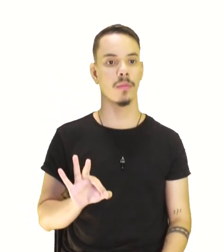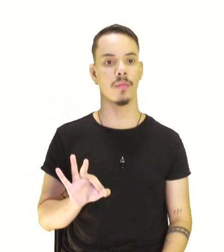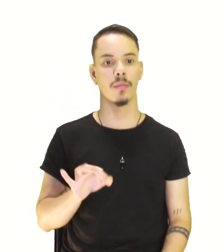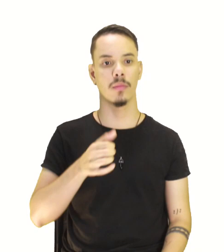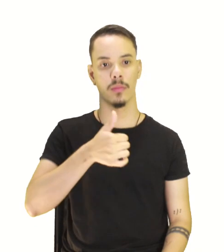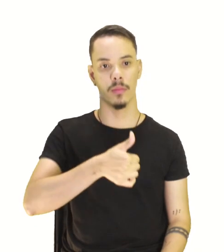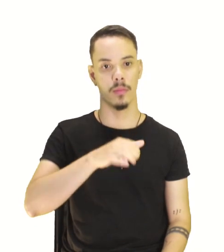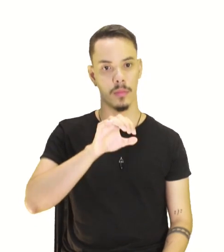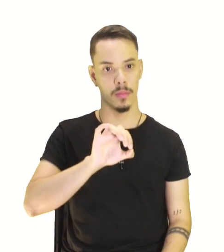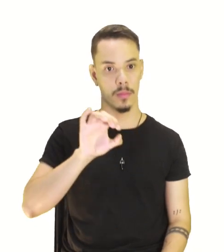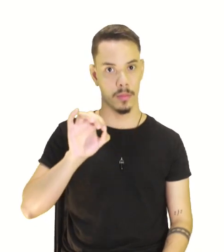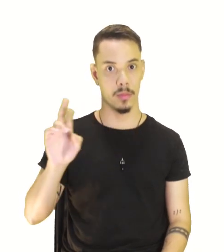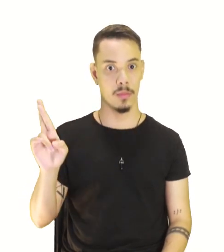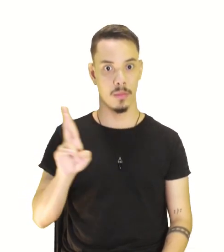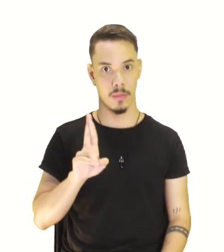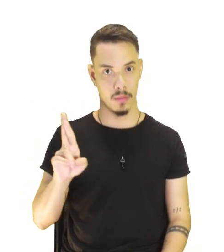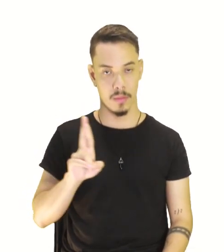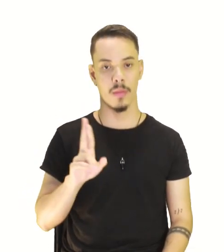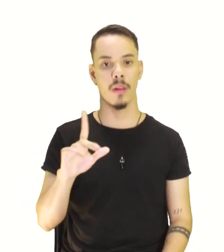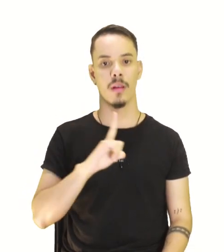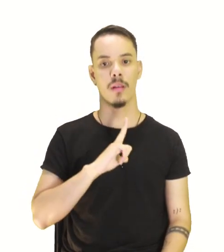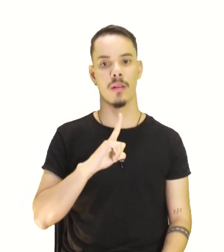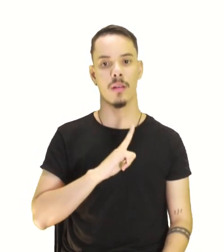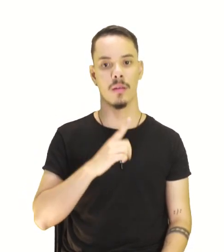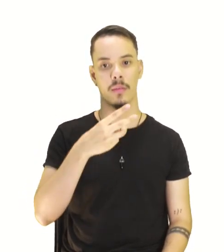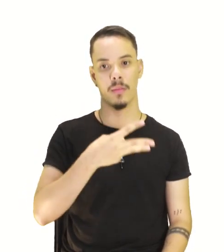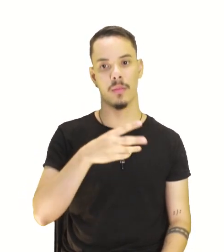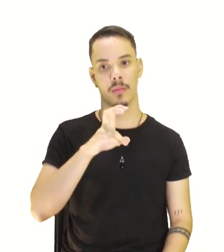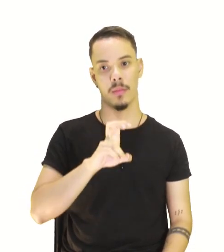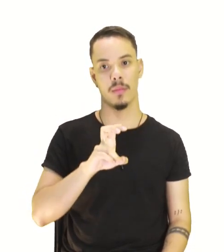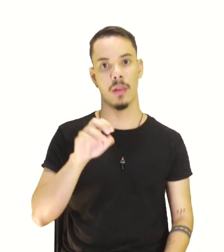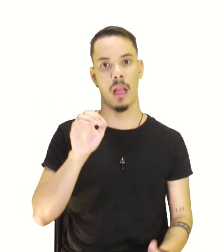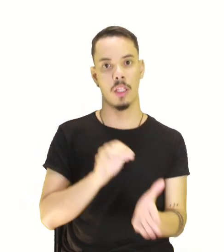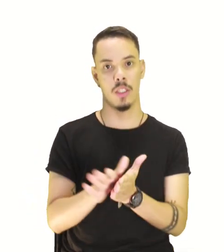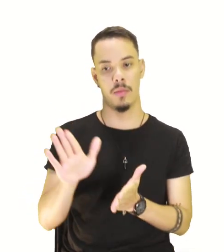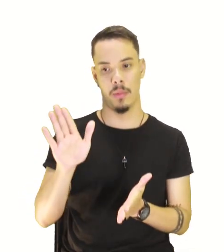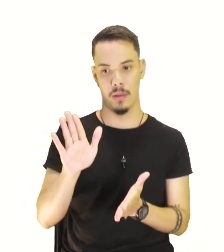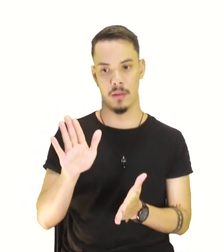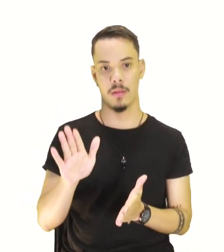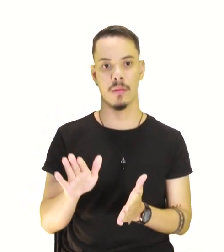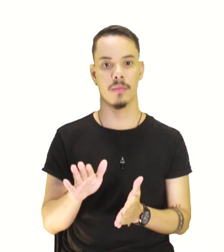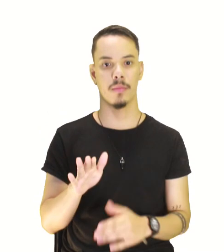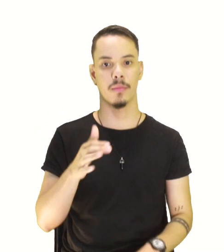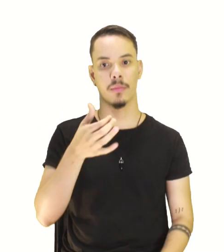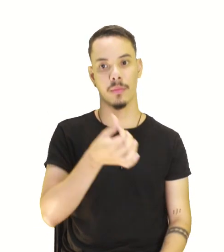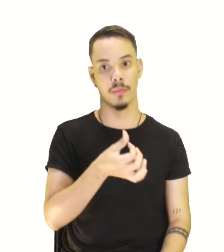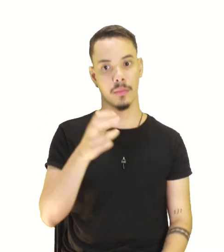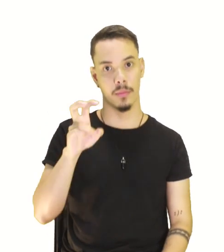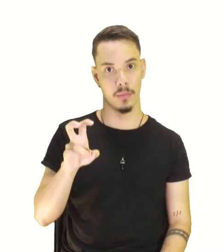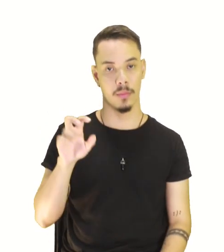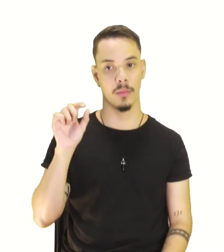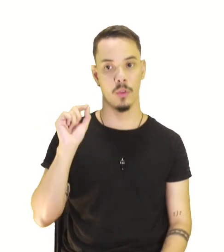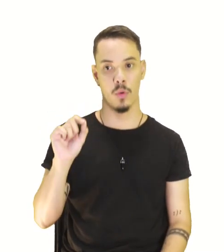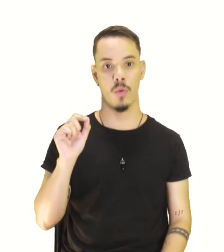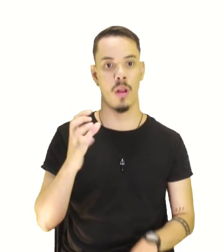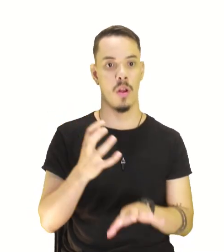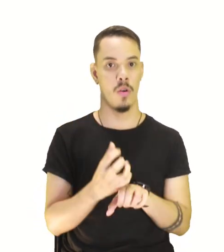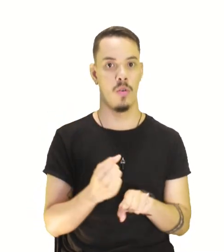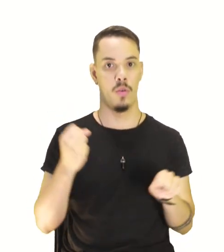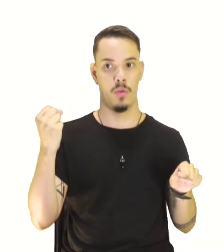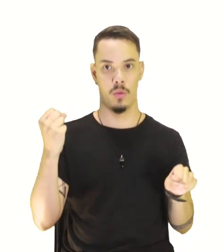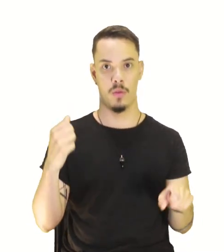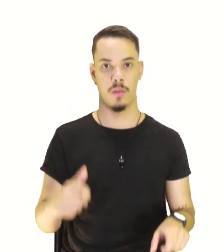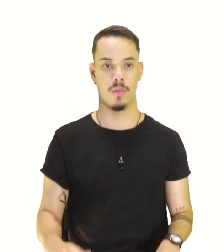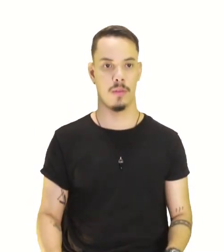R$100 arrecadado, temos que 35 são de despesas e 65 é o lucro que ele